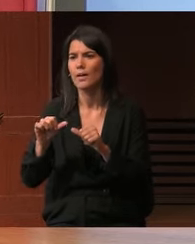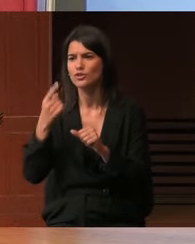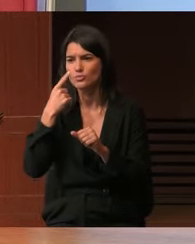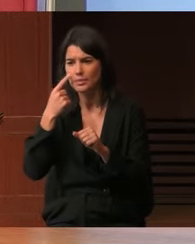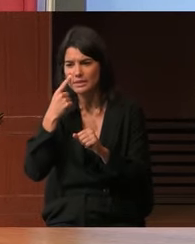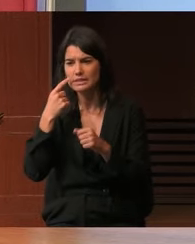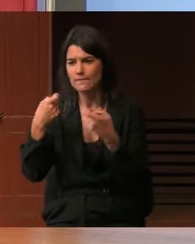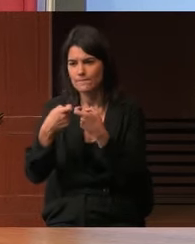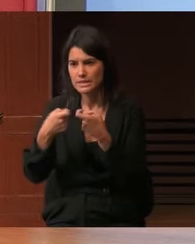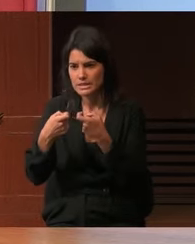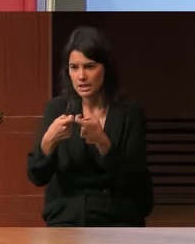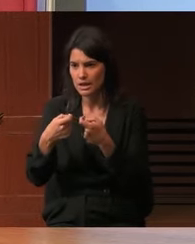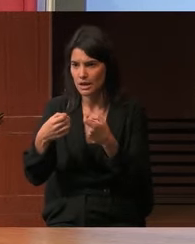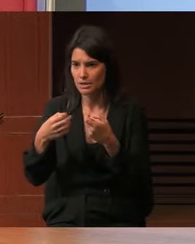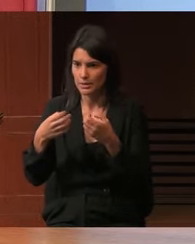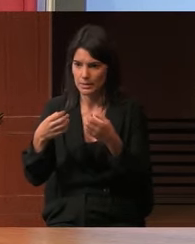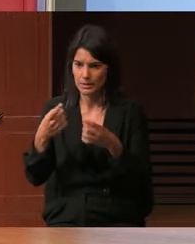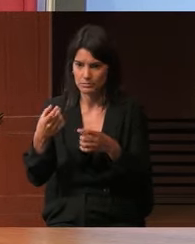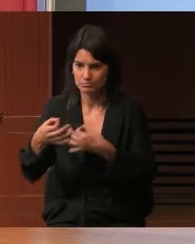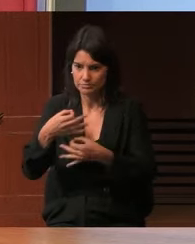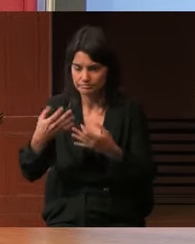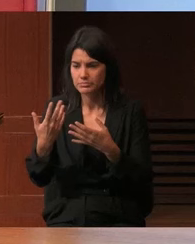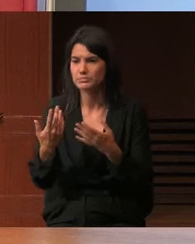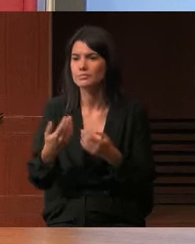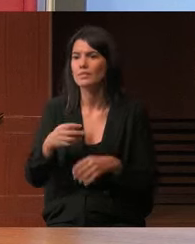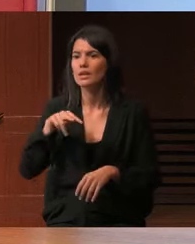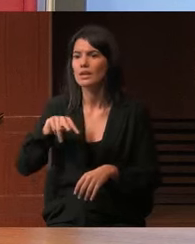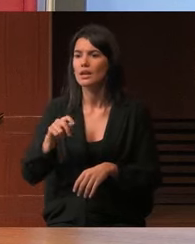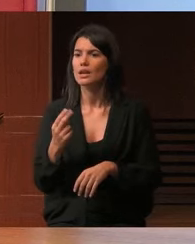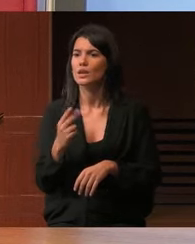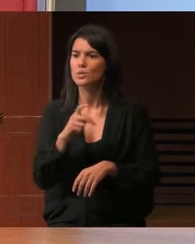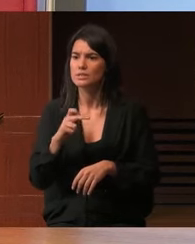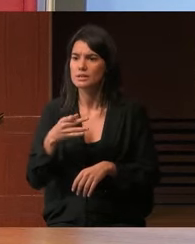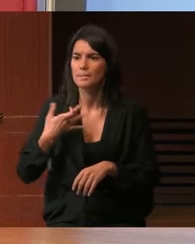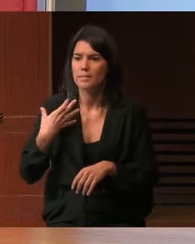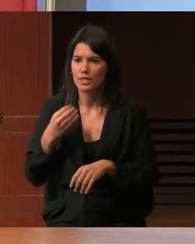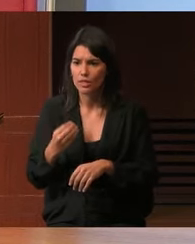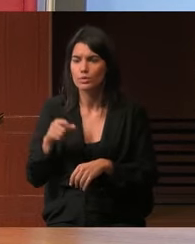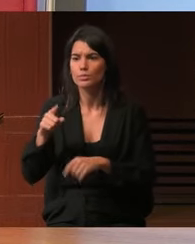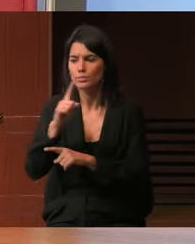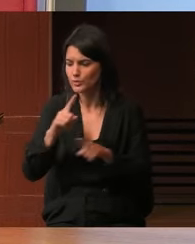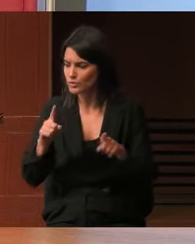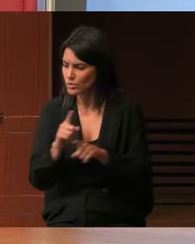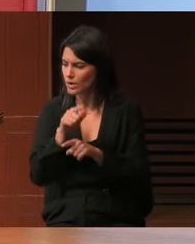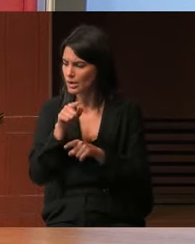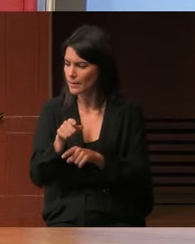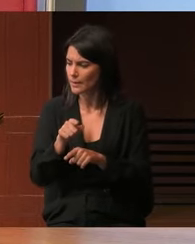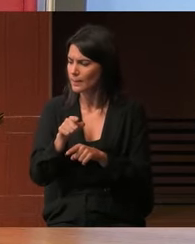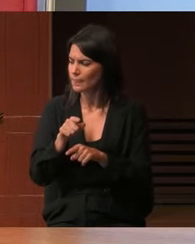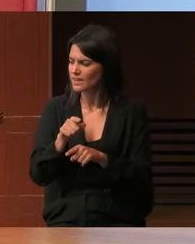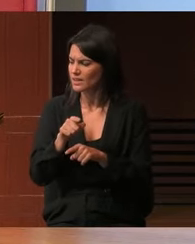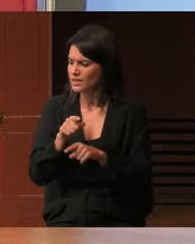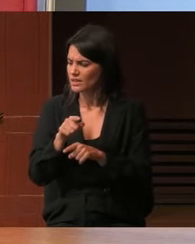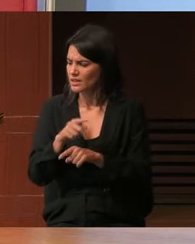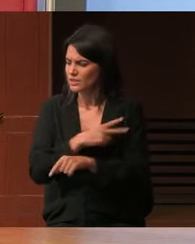de Partículas, e Neuza Pedro, professora no Instituto de Educação da Universidade de